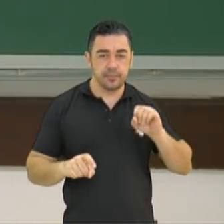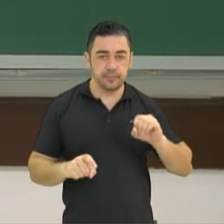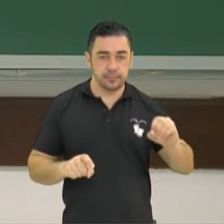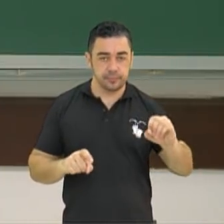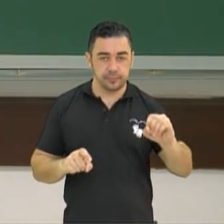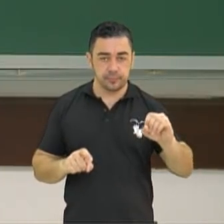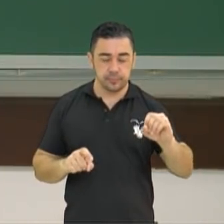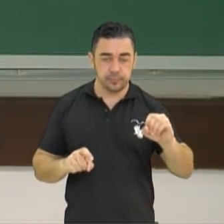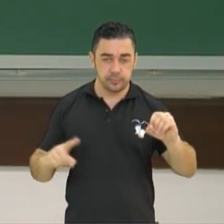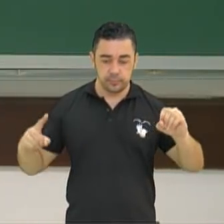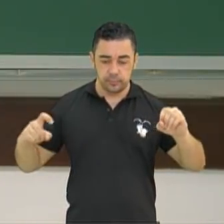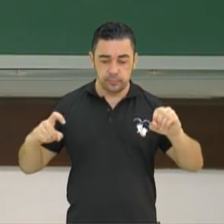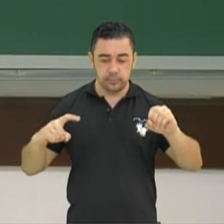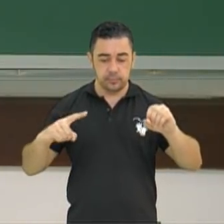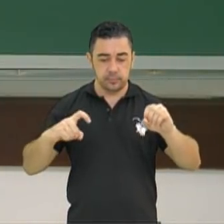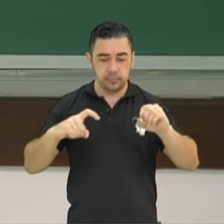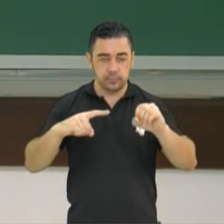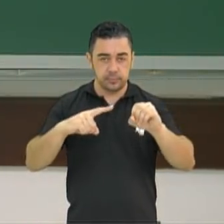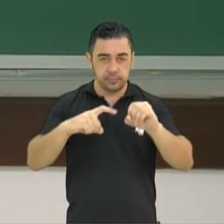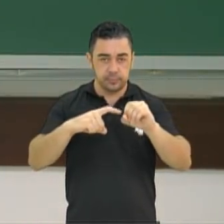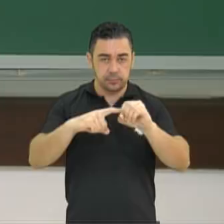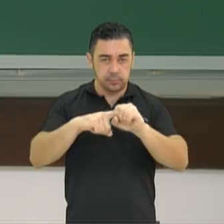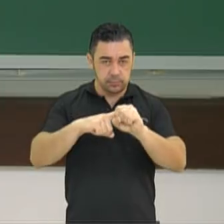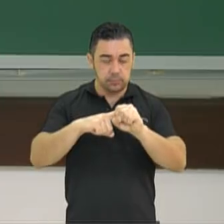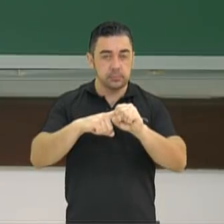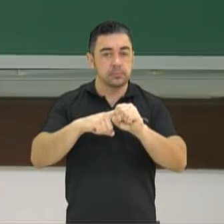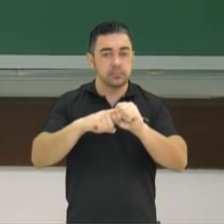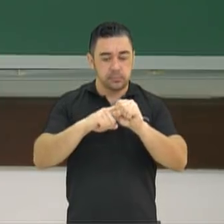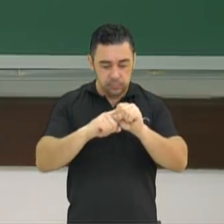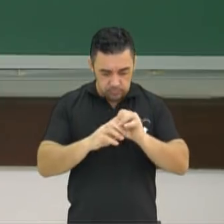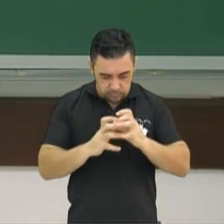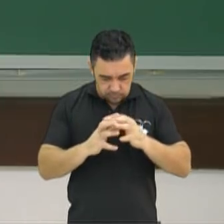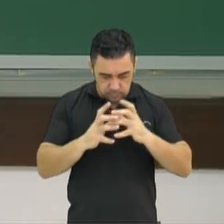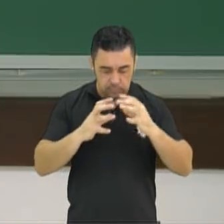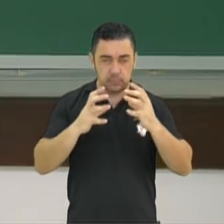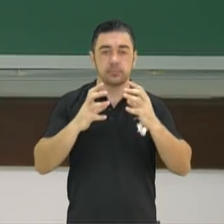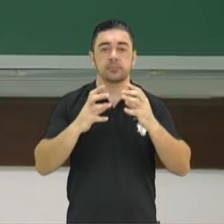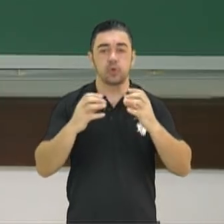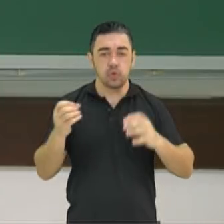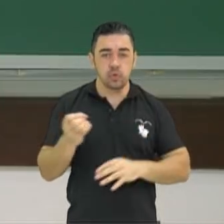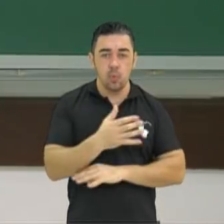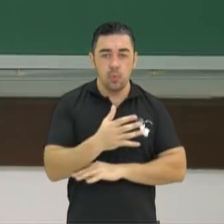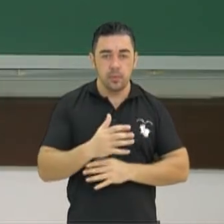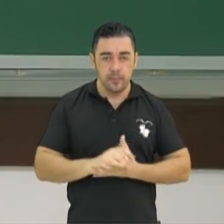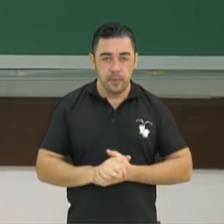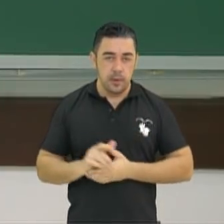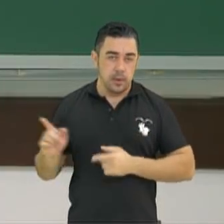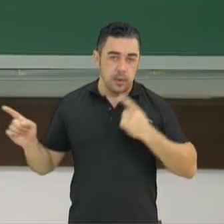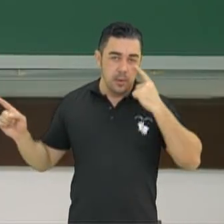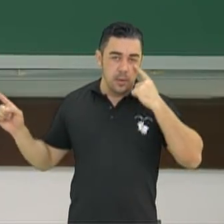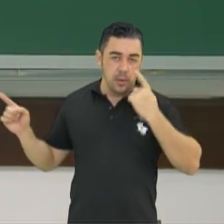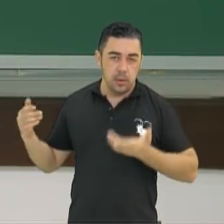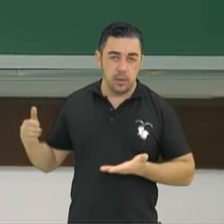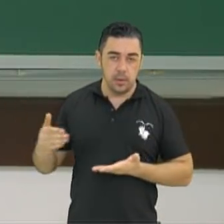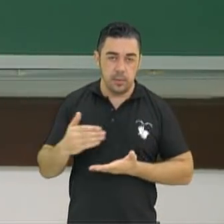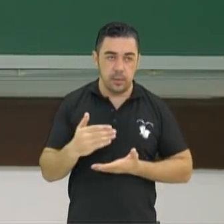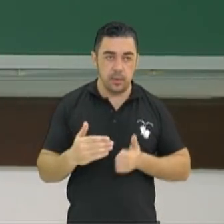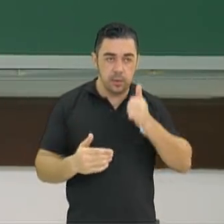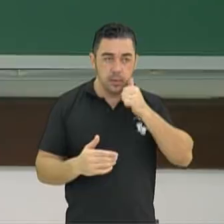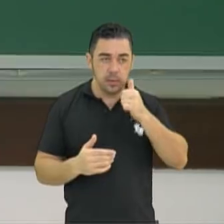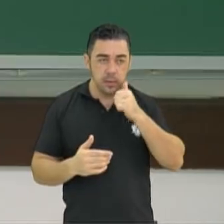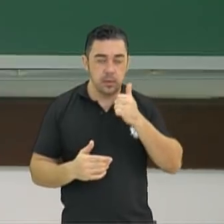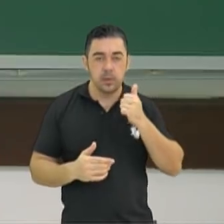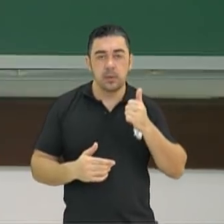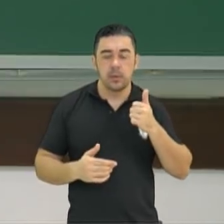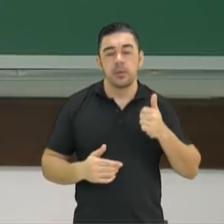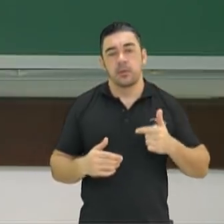os espermatozoides. Esses gametas se unem para formar um novo organismo. Então aqui no caso dos peixinhos, ó, a peixinha fêmea, o